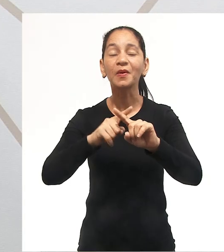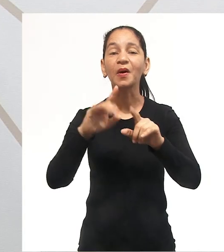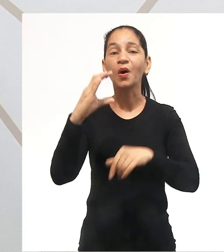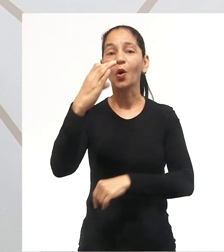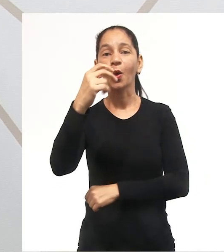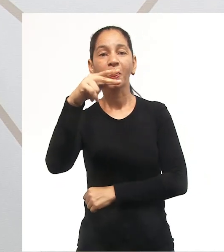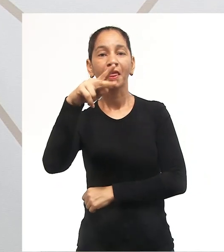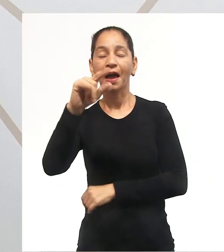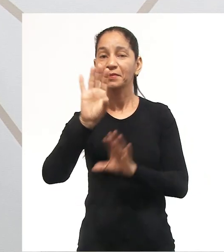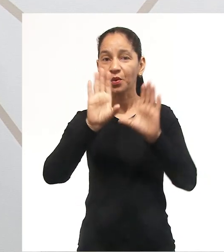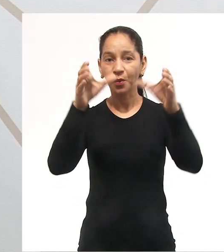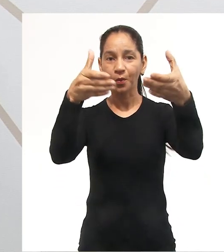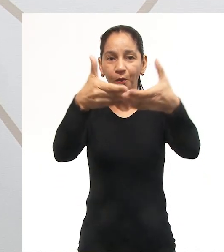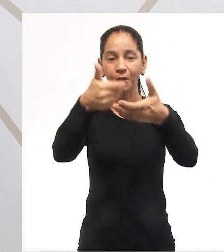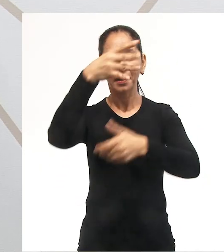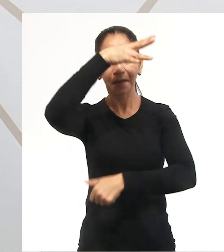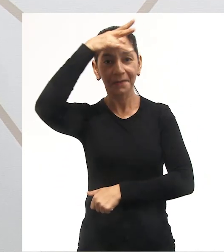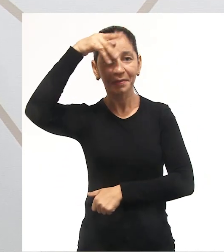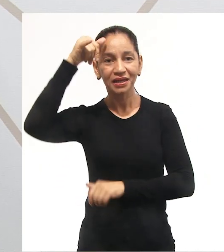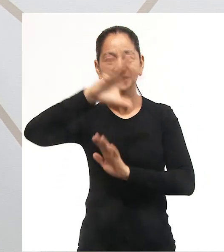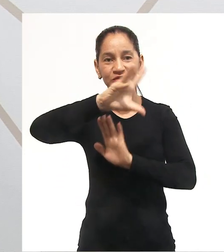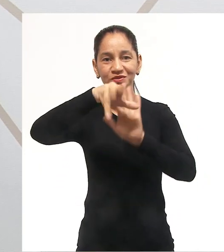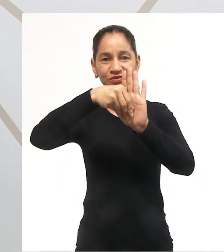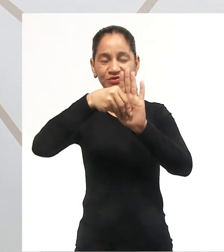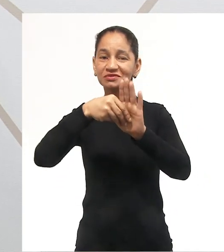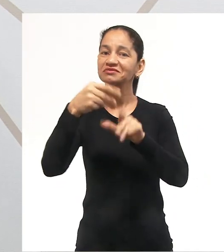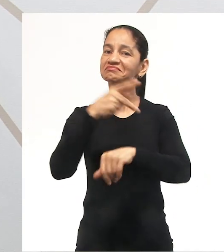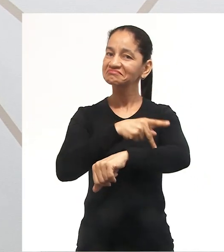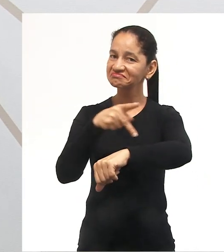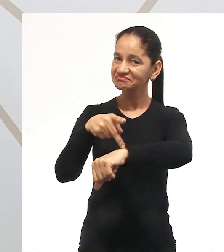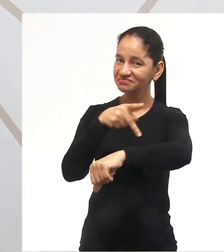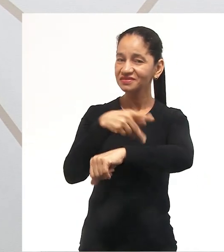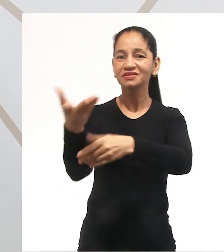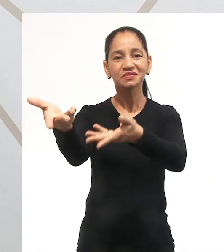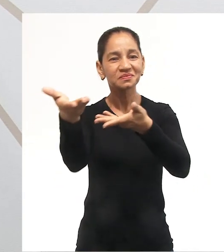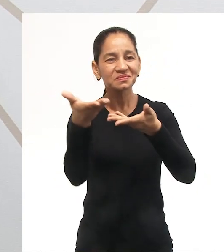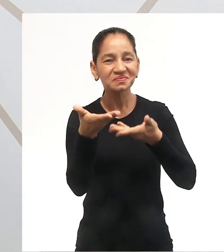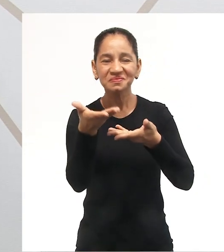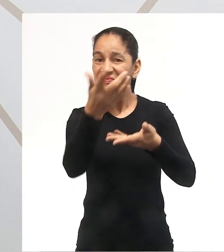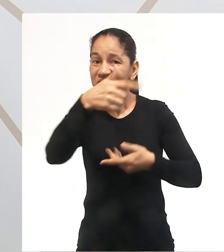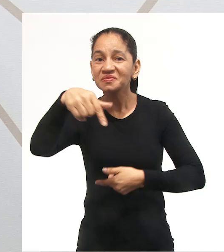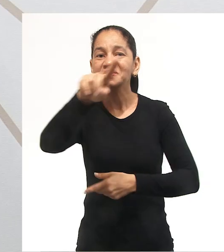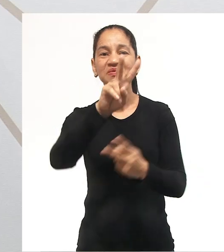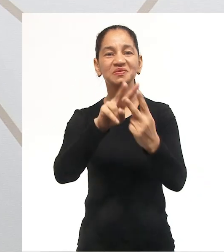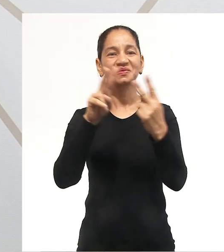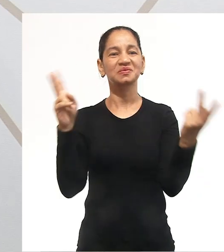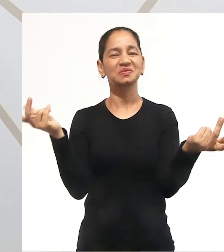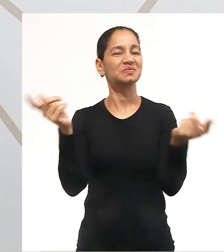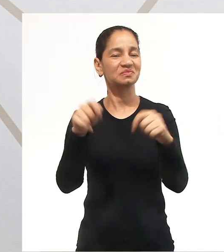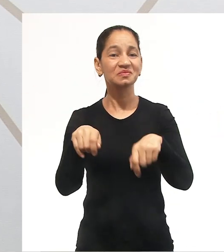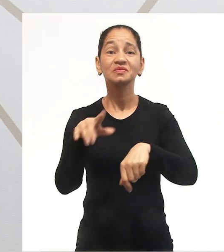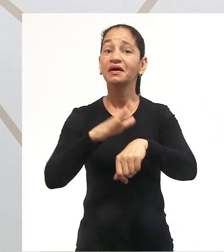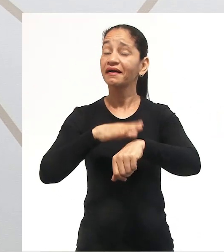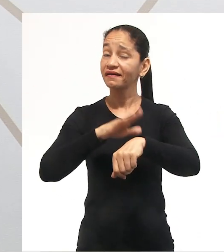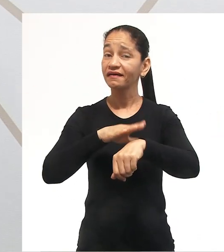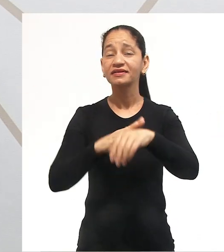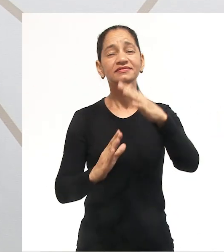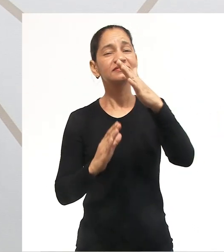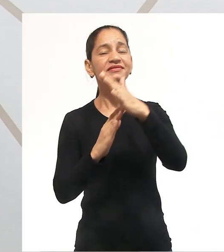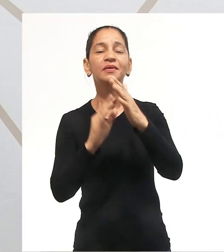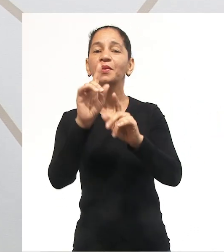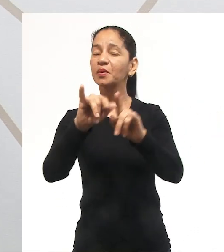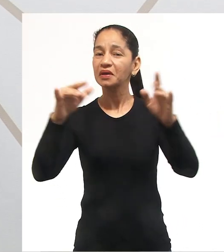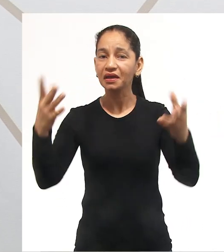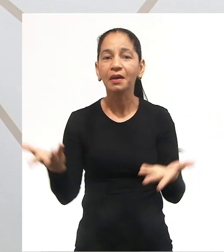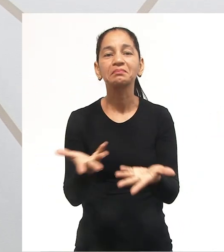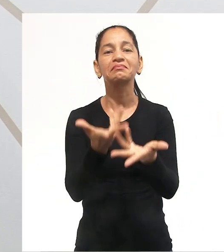CONAP, Congresso Amazônico de Pedagogia. Bom, sejam todos bem-vindos ao Zona de Conexão. Essa temporada a gente